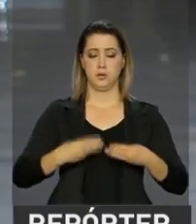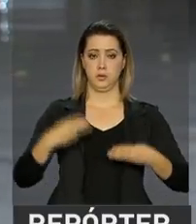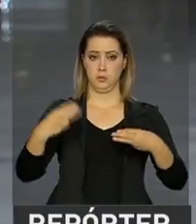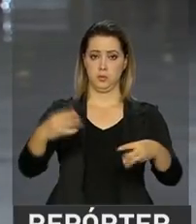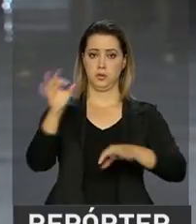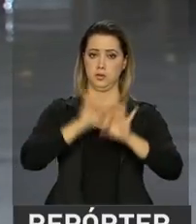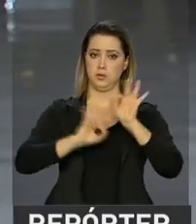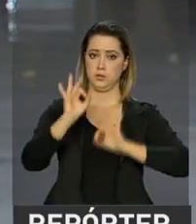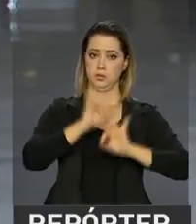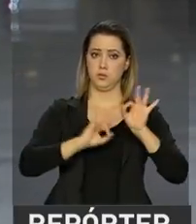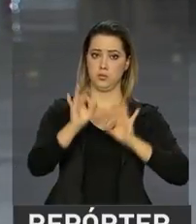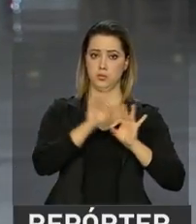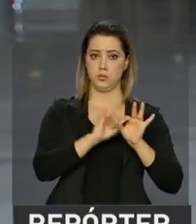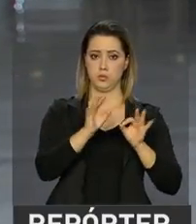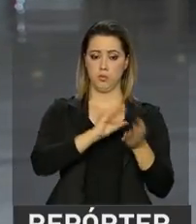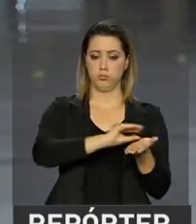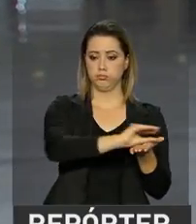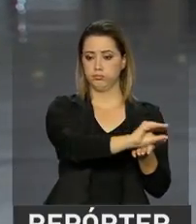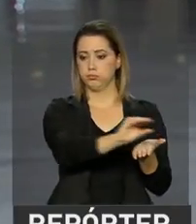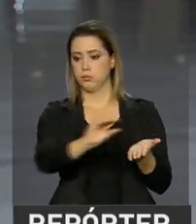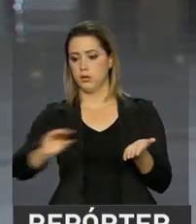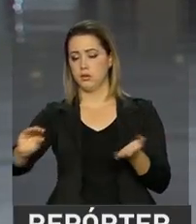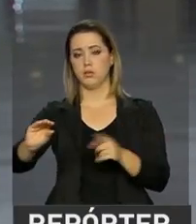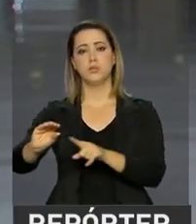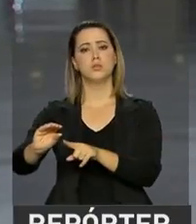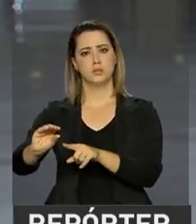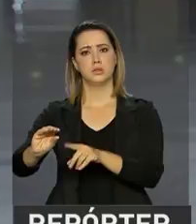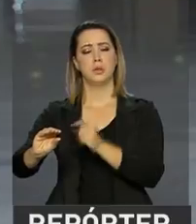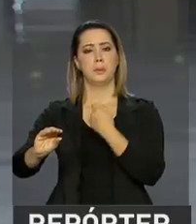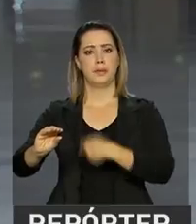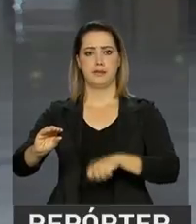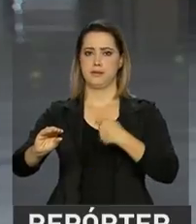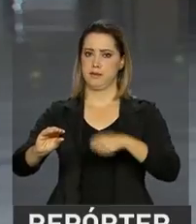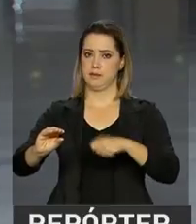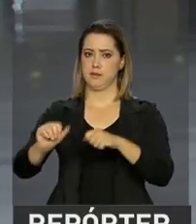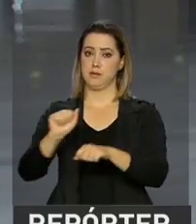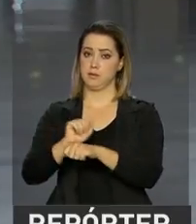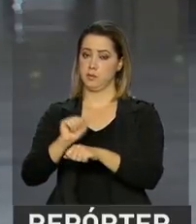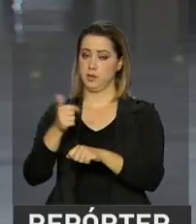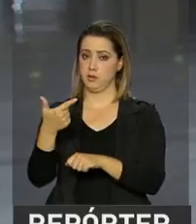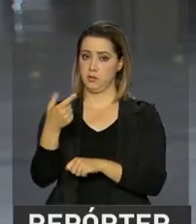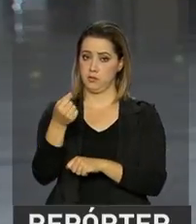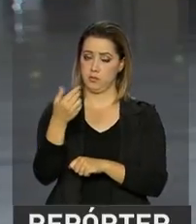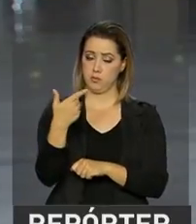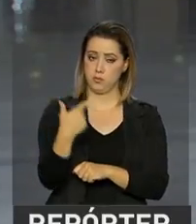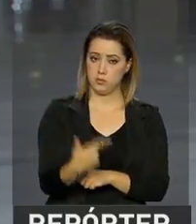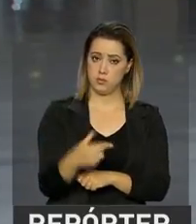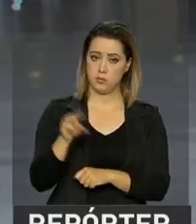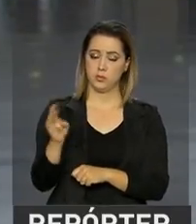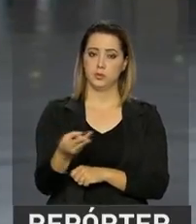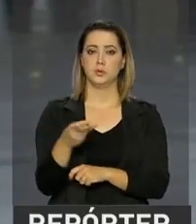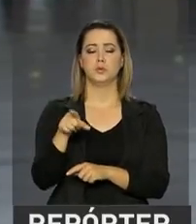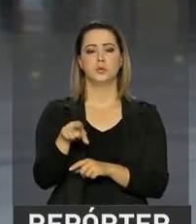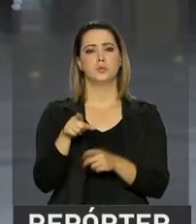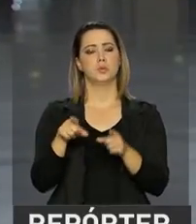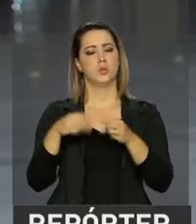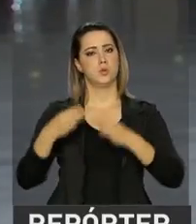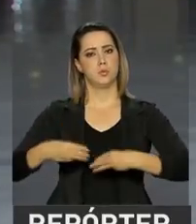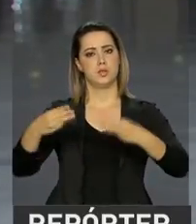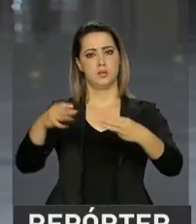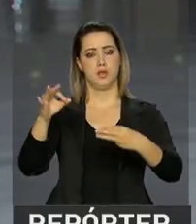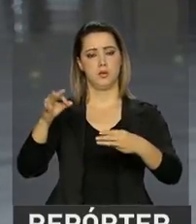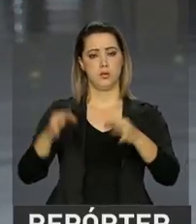valor ao Ministério da Justiça, que vai direcionar esses 102 milhões e 300 mil reais para a Polícia Federal,